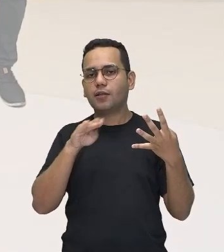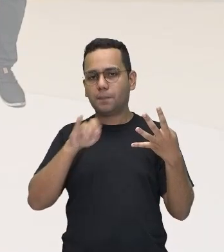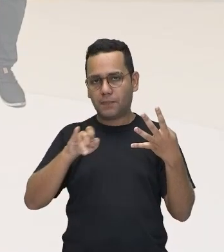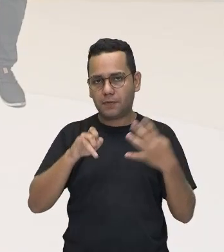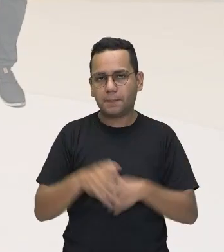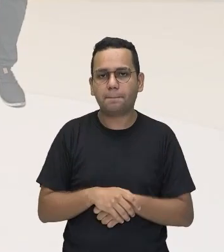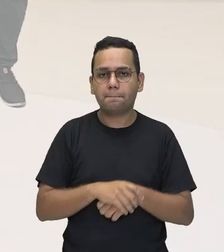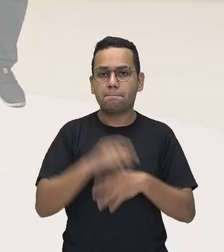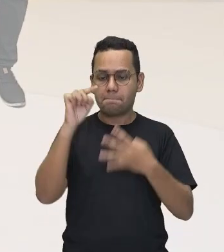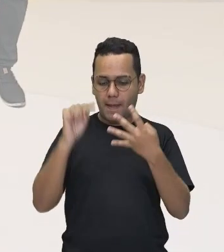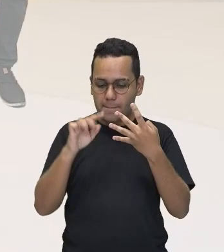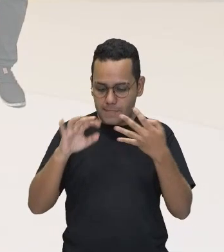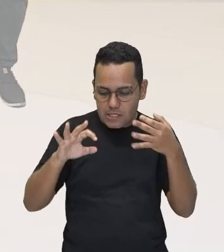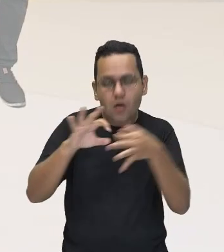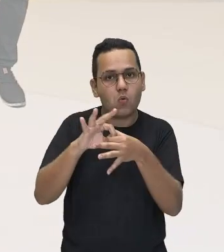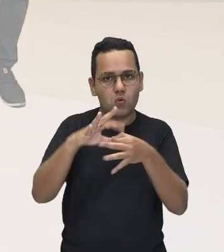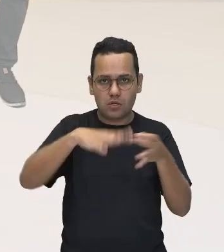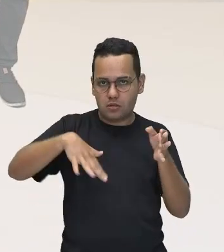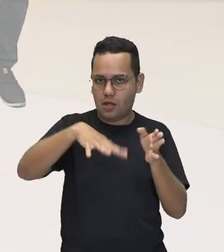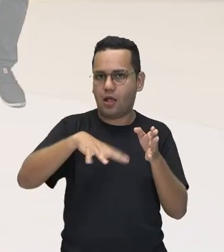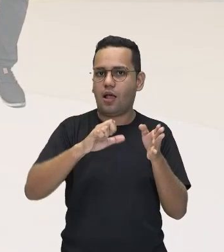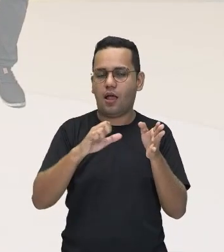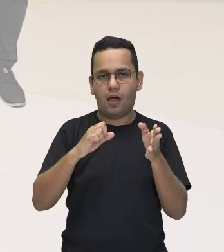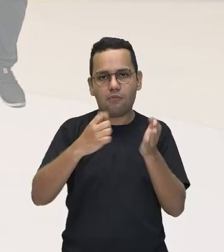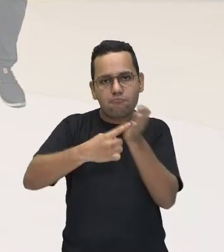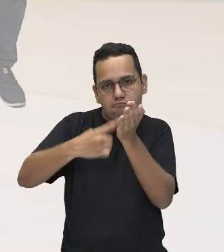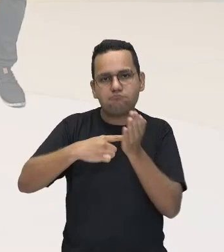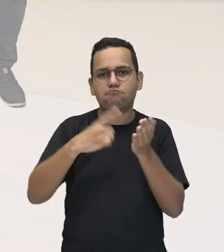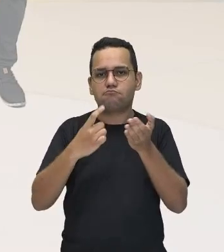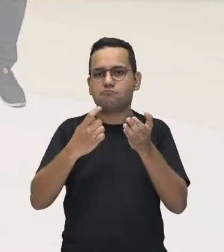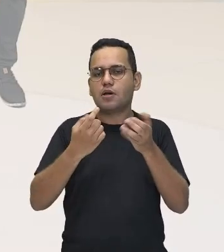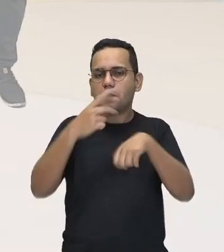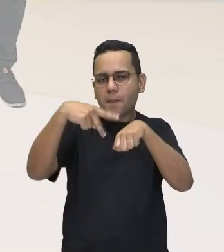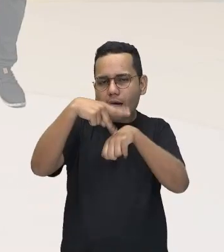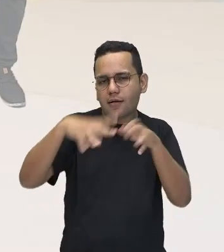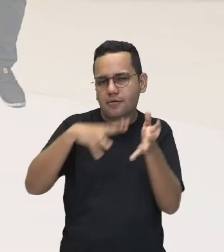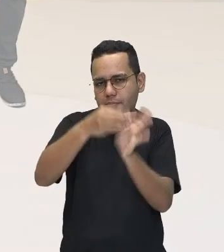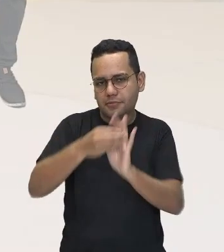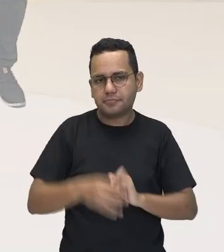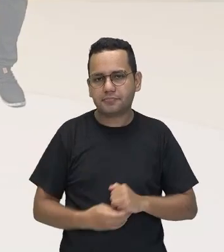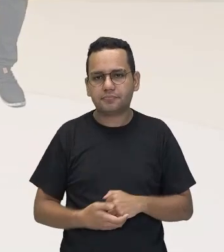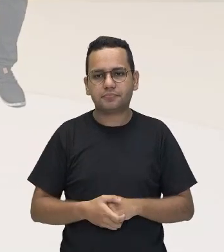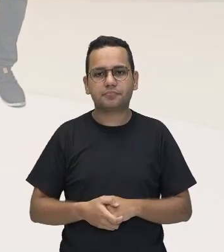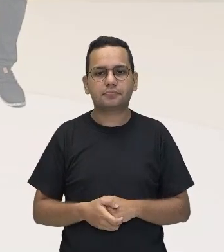presente dentro da região da Pan-Amazônia. A gente tem também, professor, aqueles povos